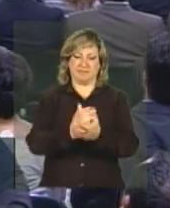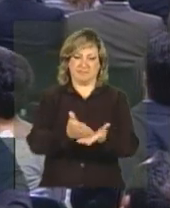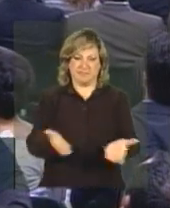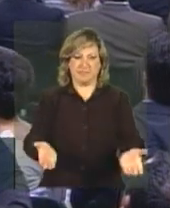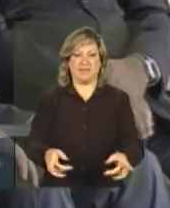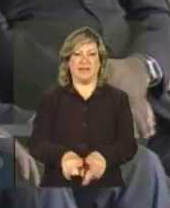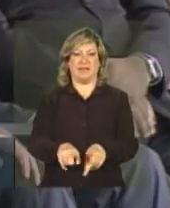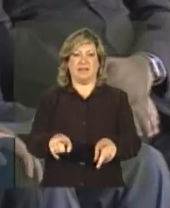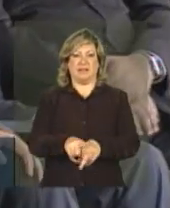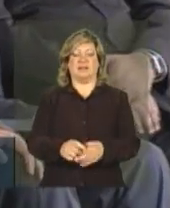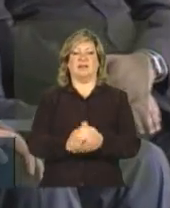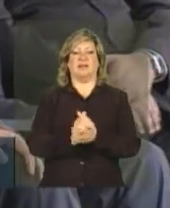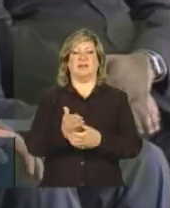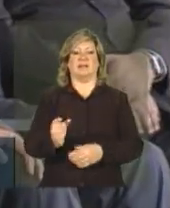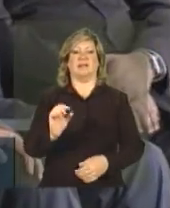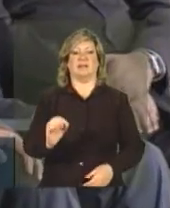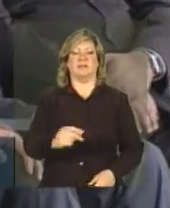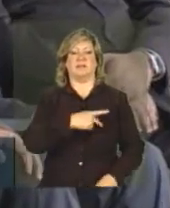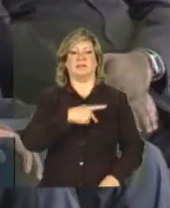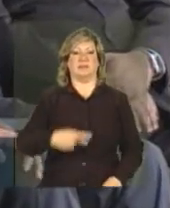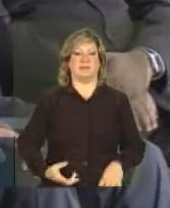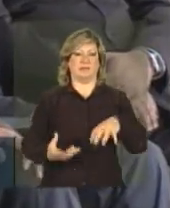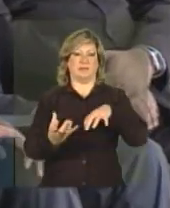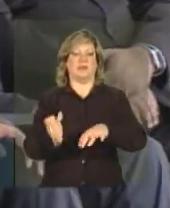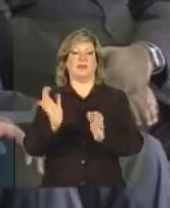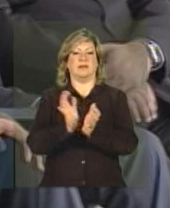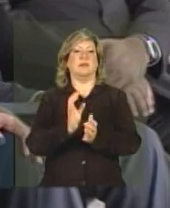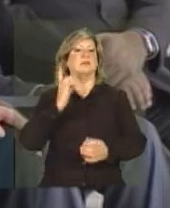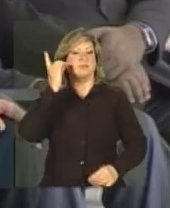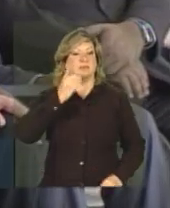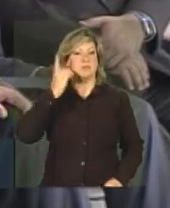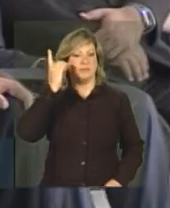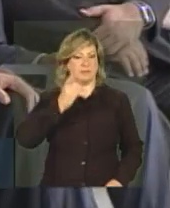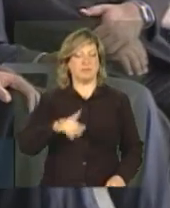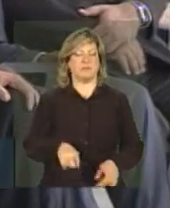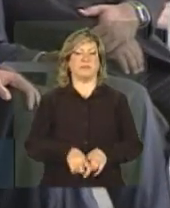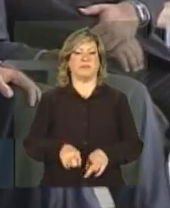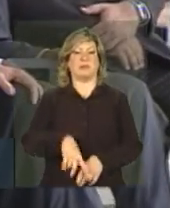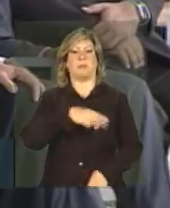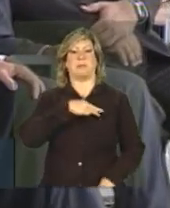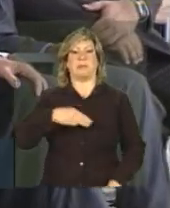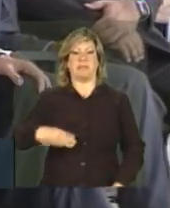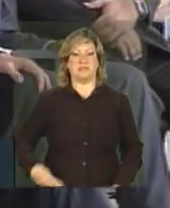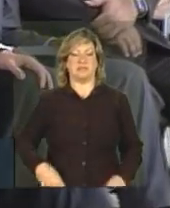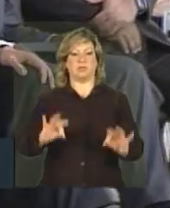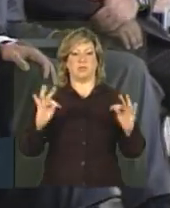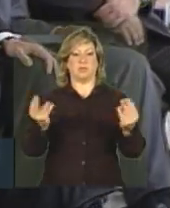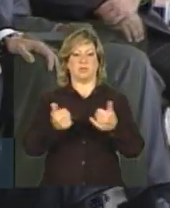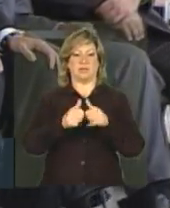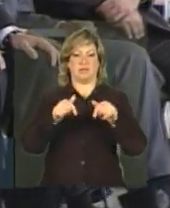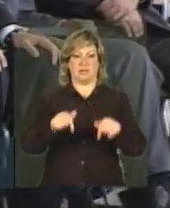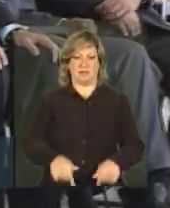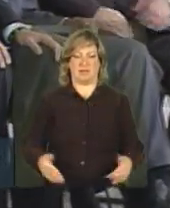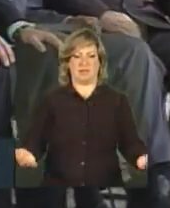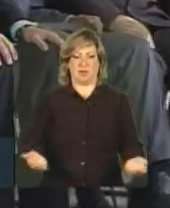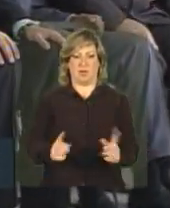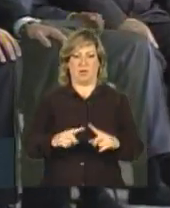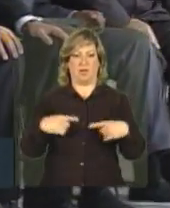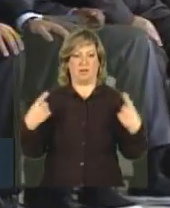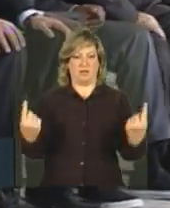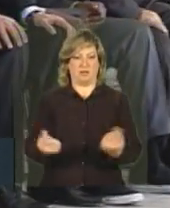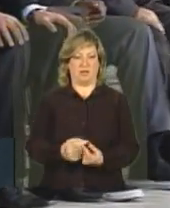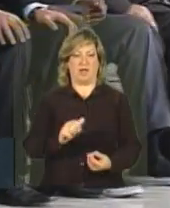Cumprimentar aqui também o presidente da Câmara dos Deputados, Marco Maia, os ministros de Estado aqui presentes, Aloysio